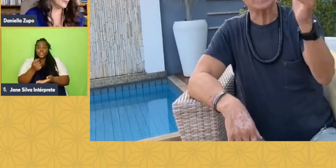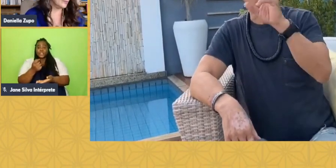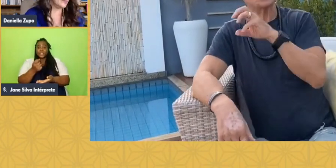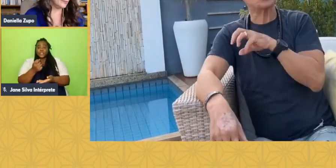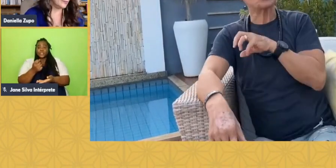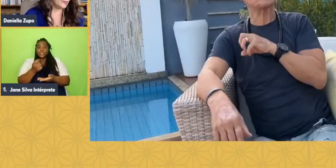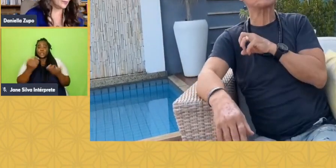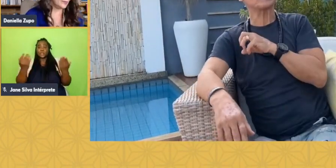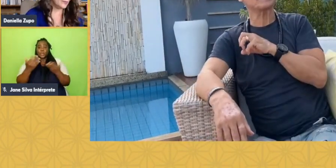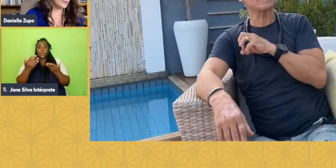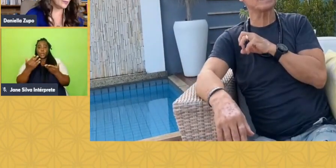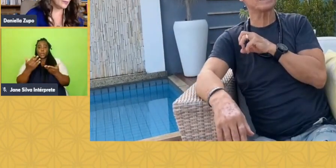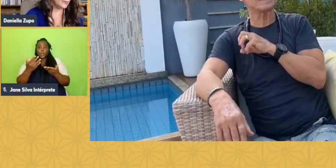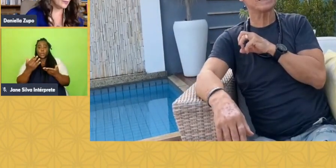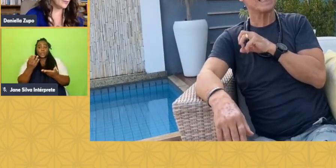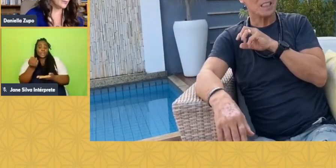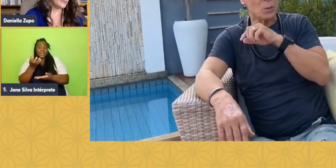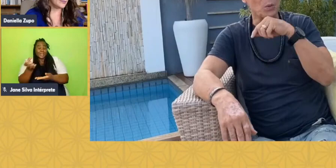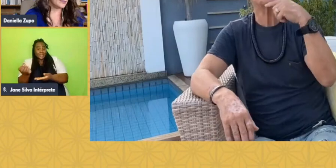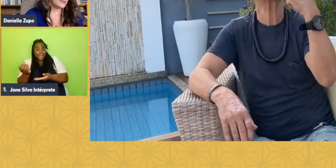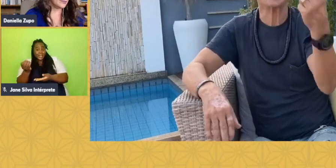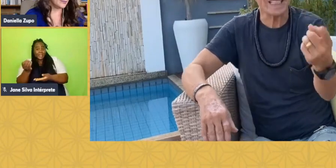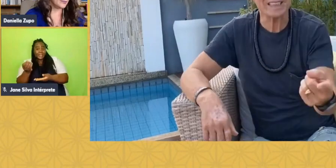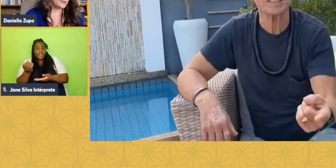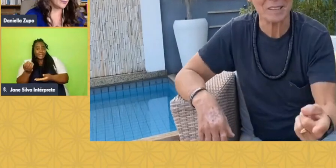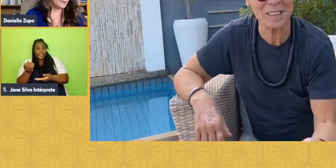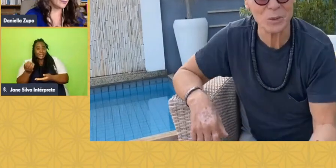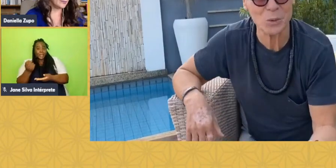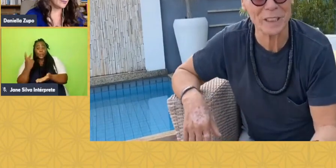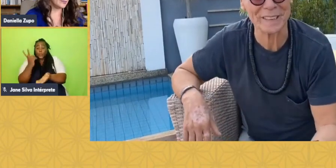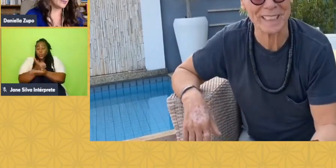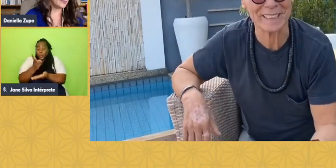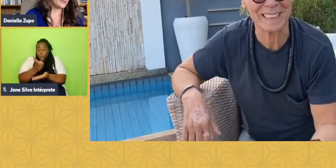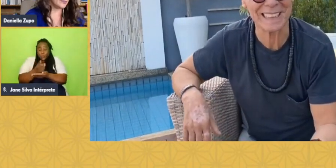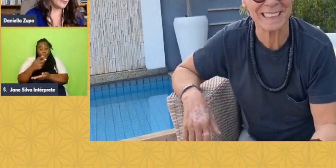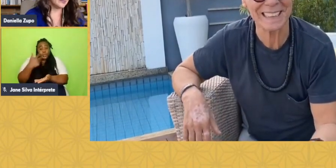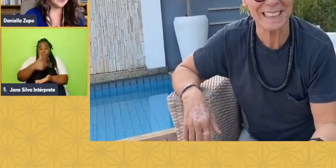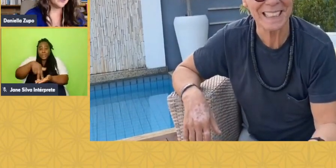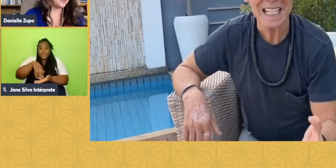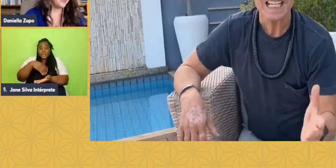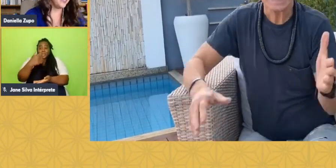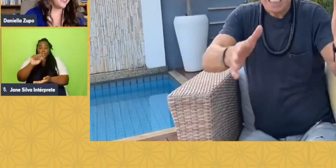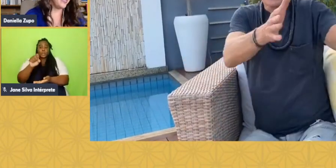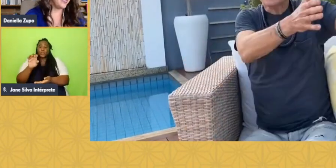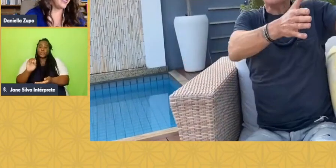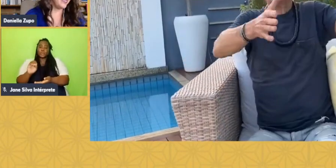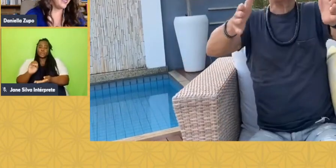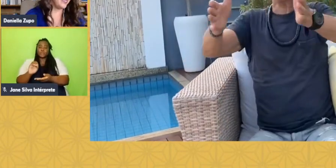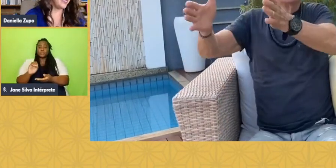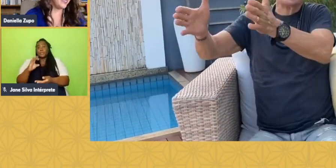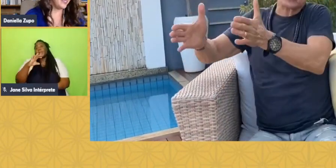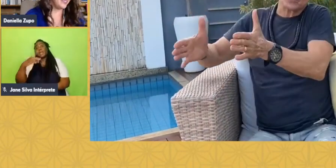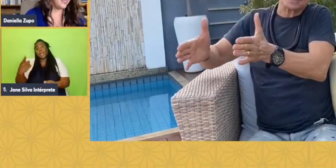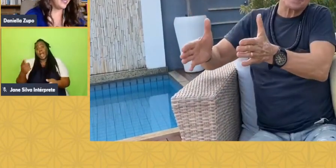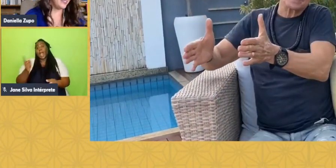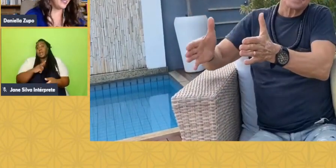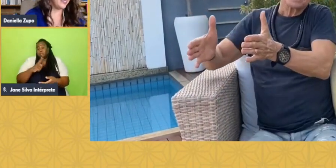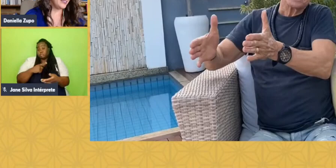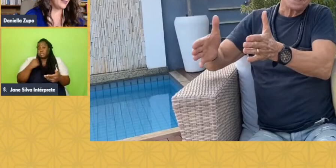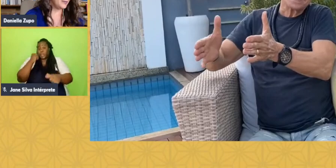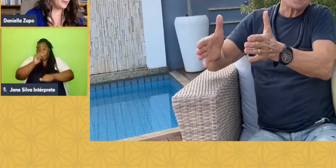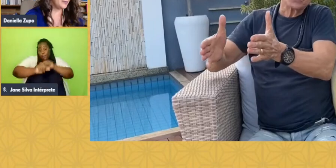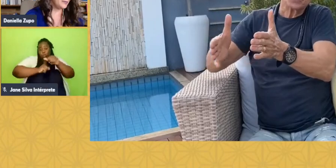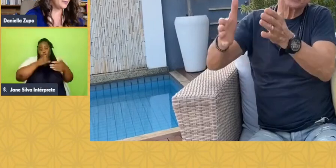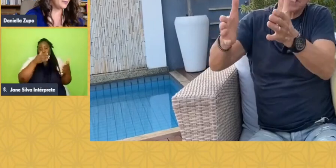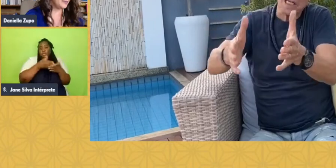hoje dança 60 e continuarei dançando com 80 claro que existem limitações